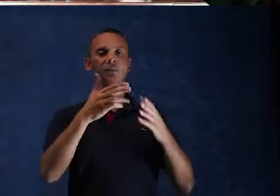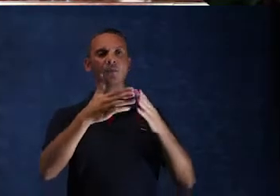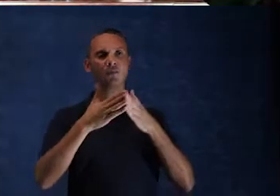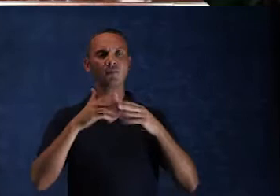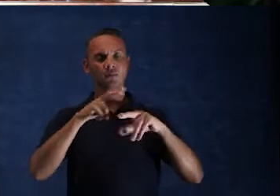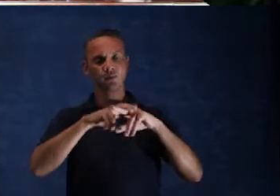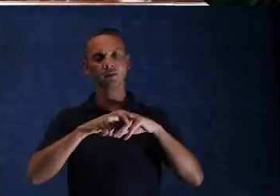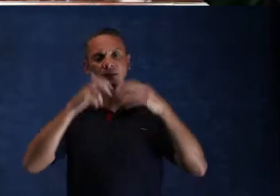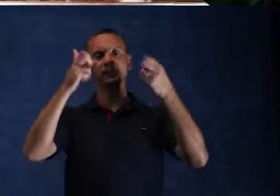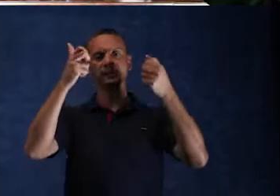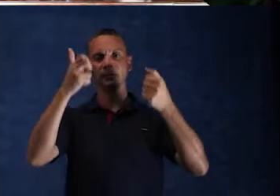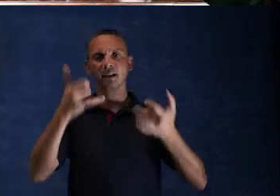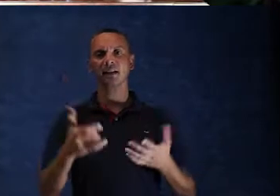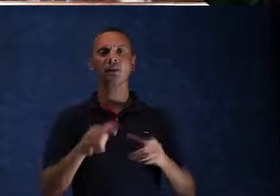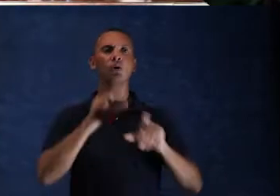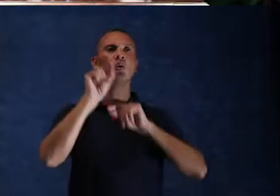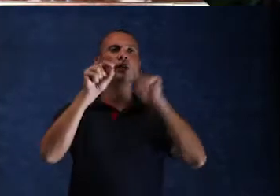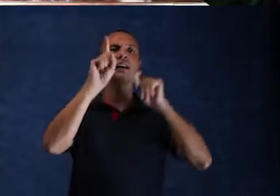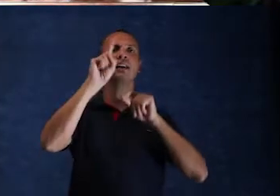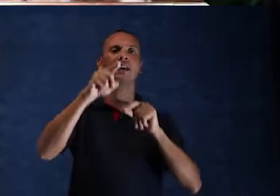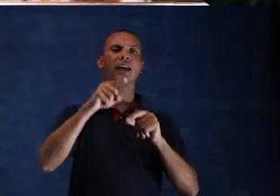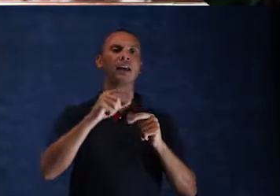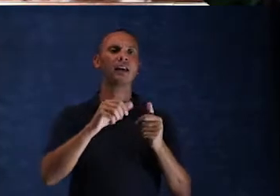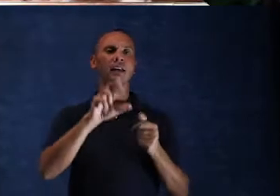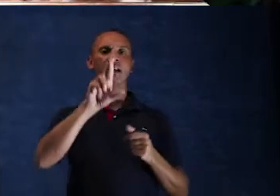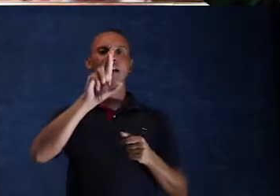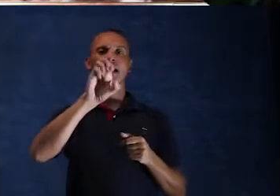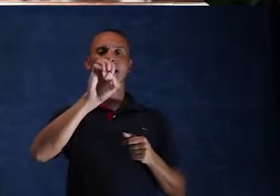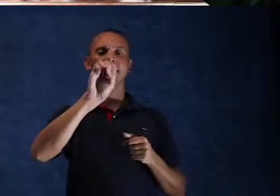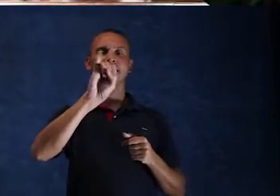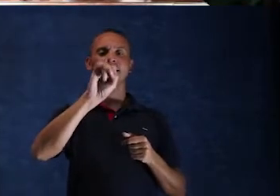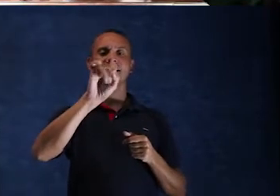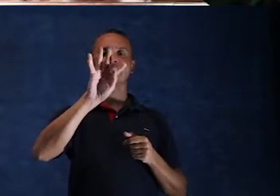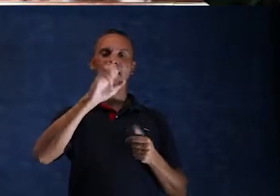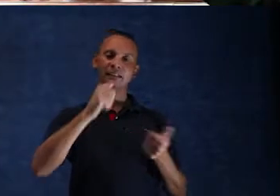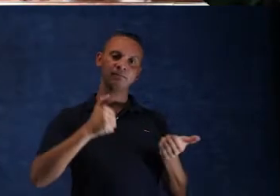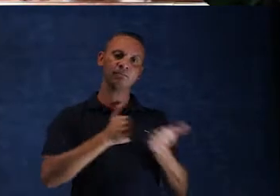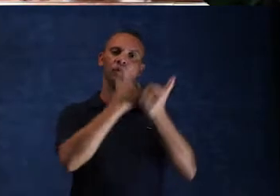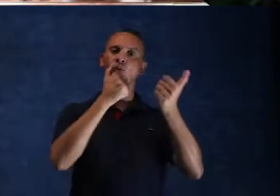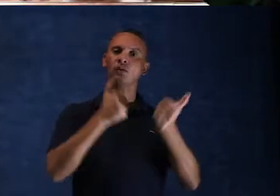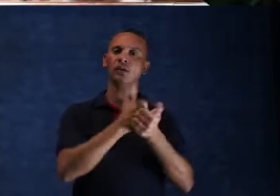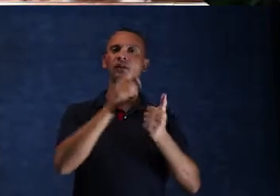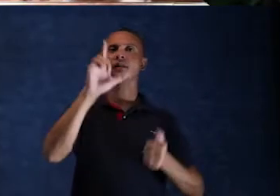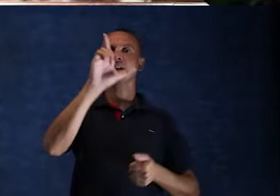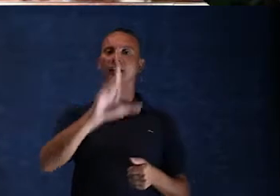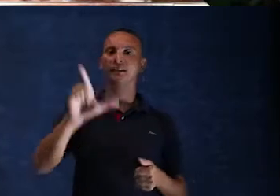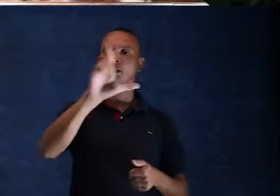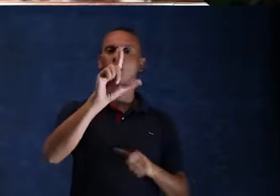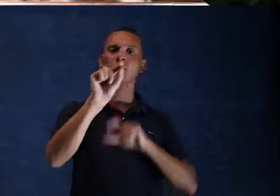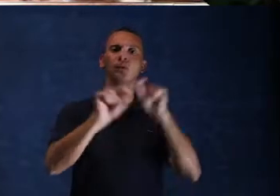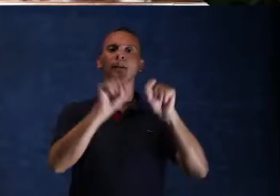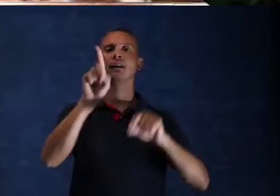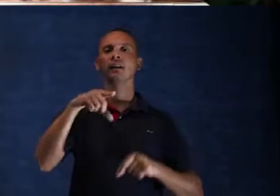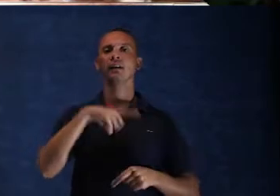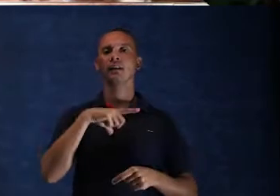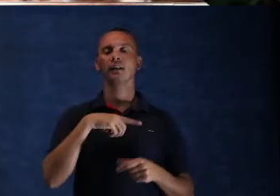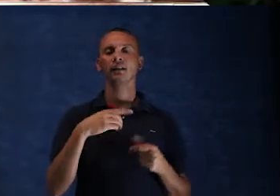assim, o que é essa resistência, que espaço é esse atual que permite, vamos dizer